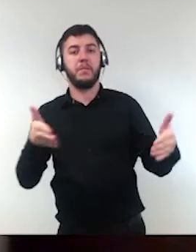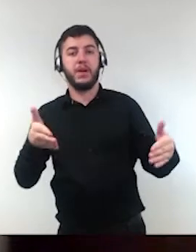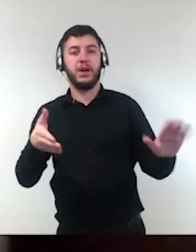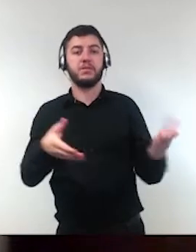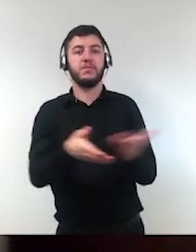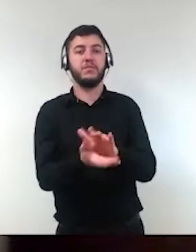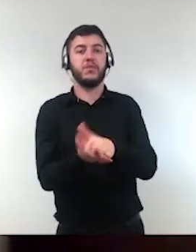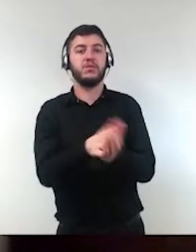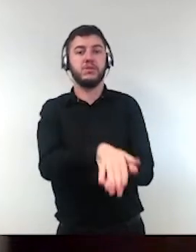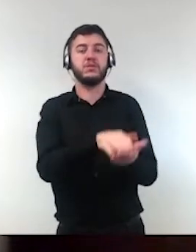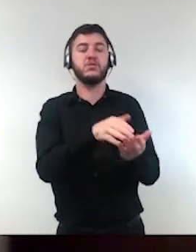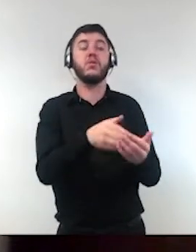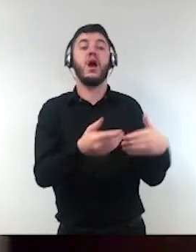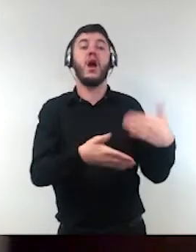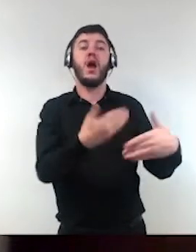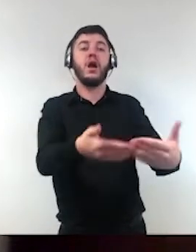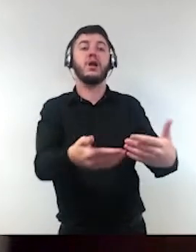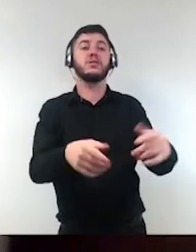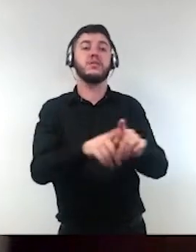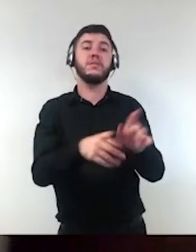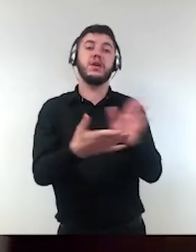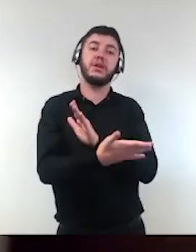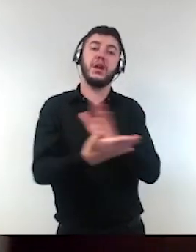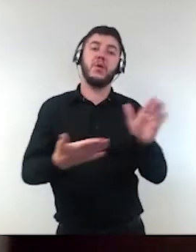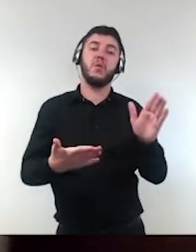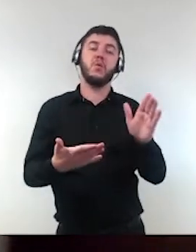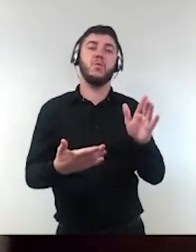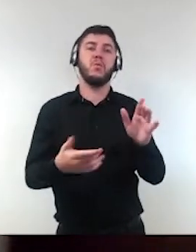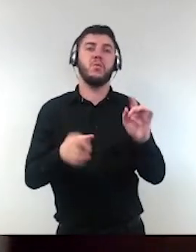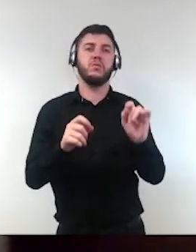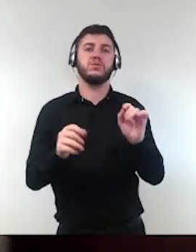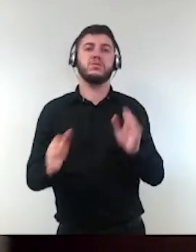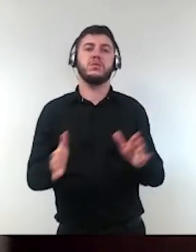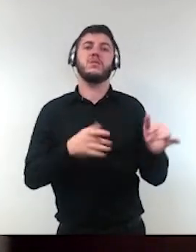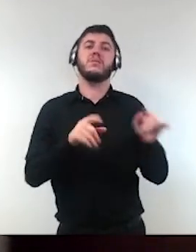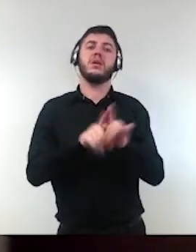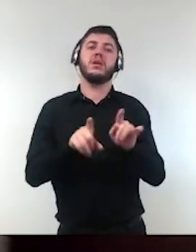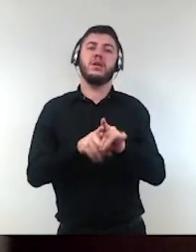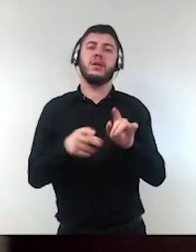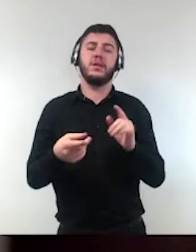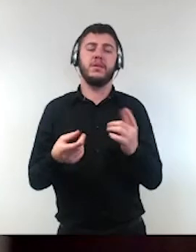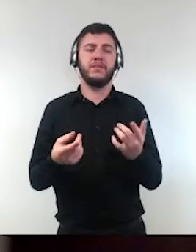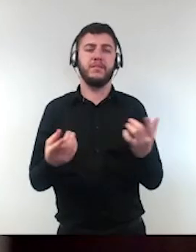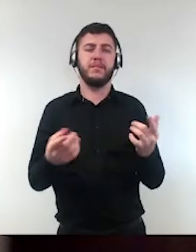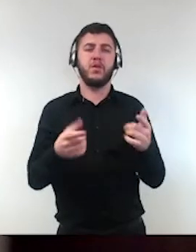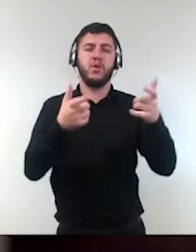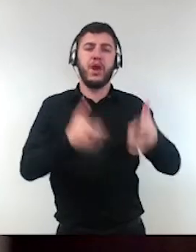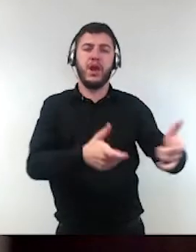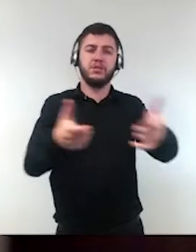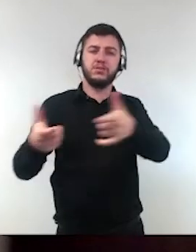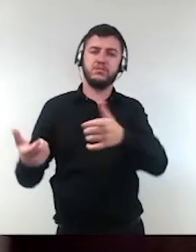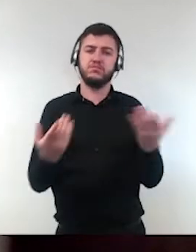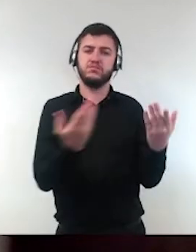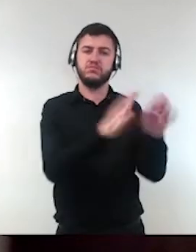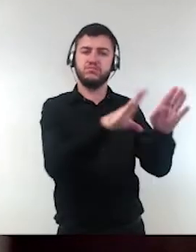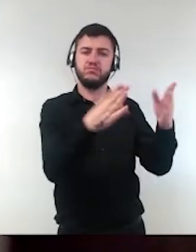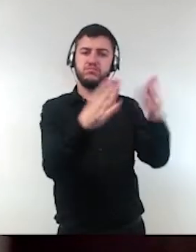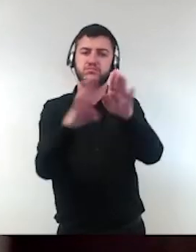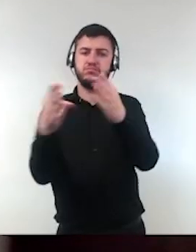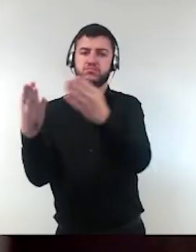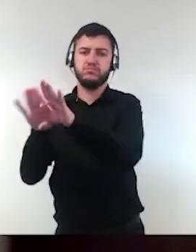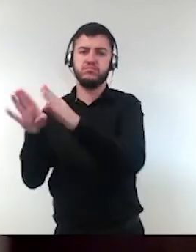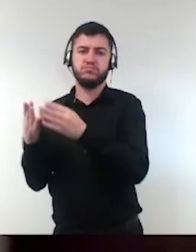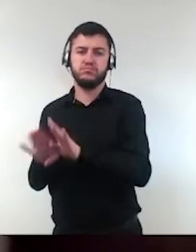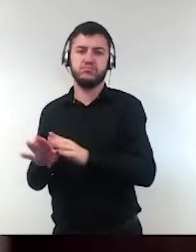em determinados momentos, com o fechamento de portas em outros momentos. E a reabertura agora, gradual,